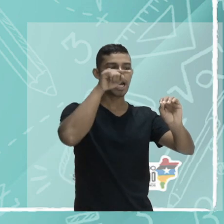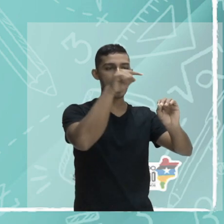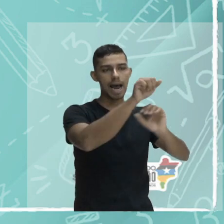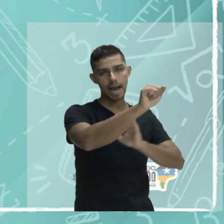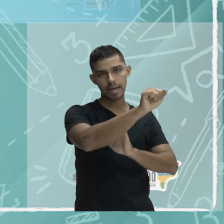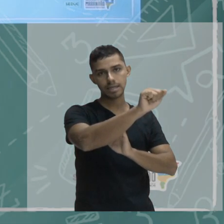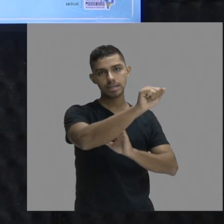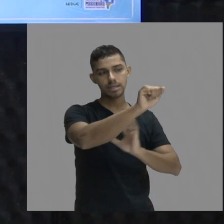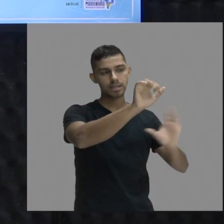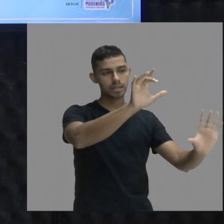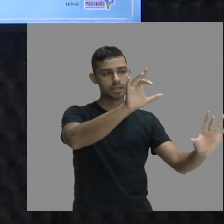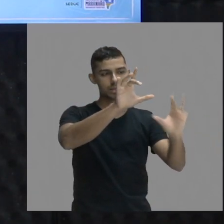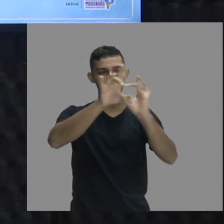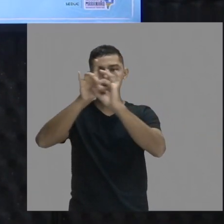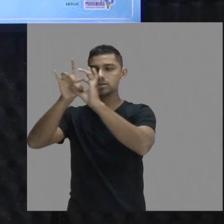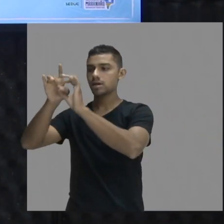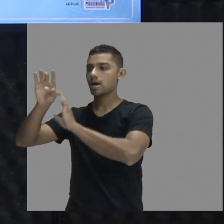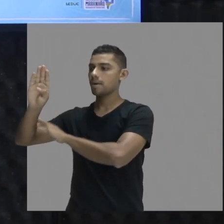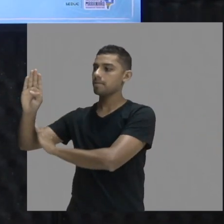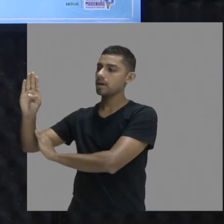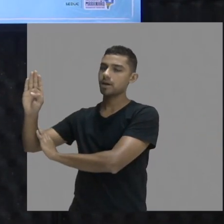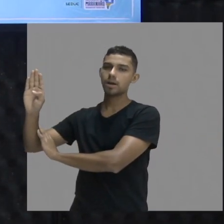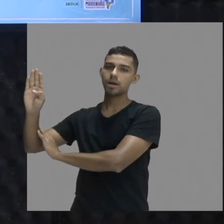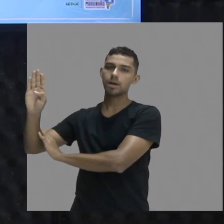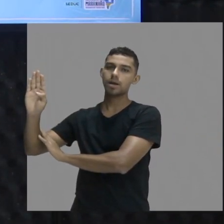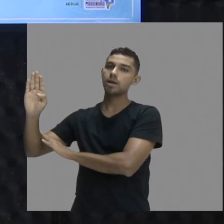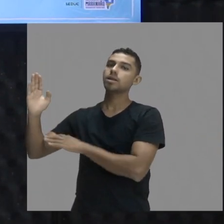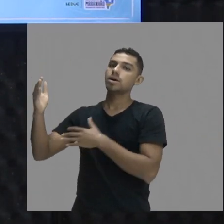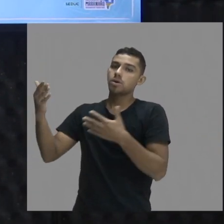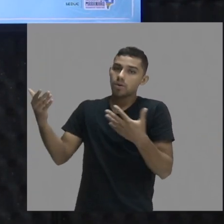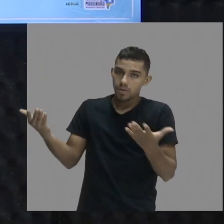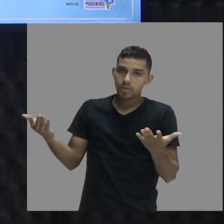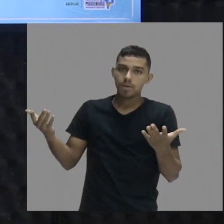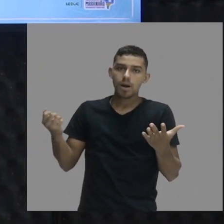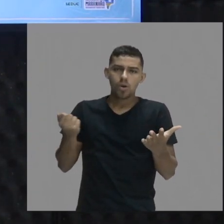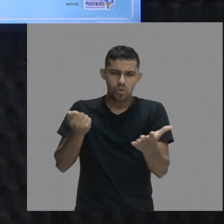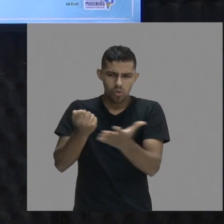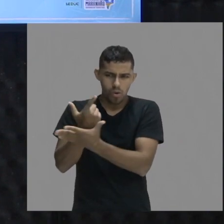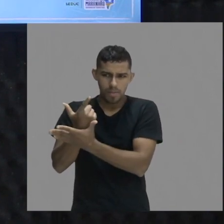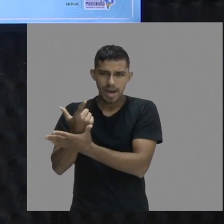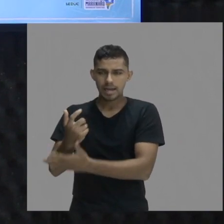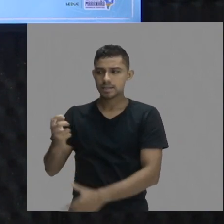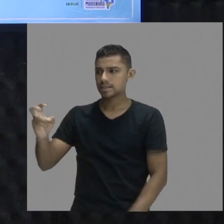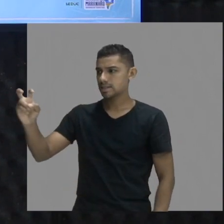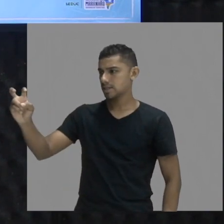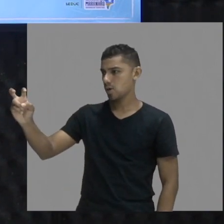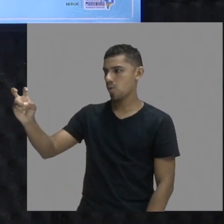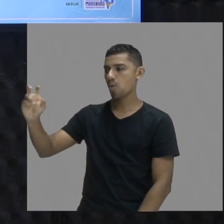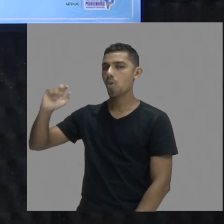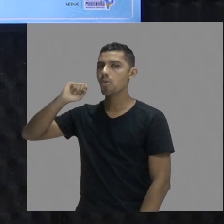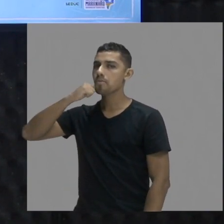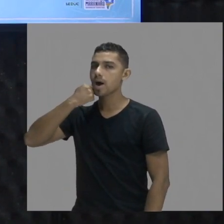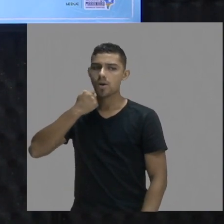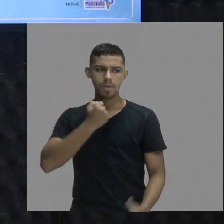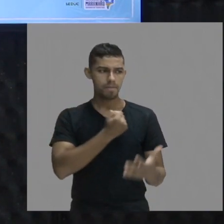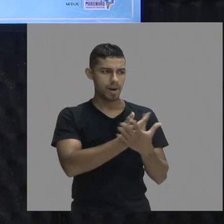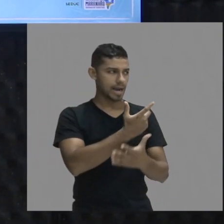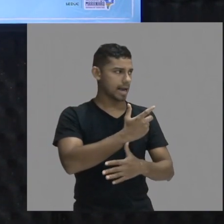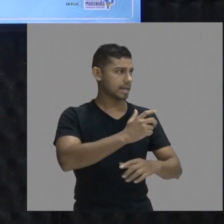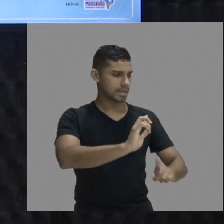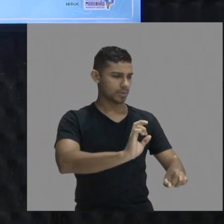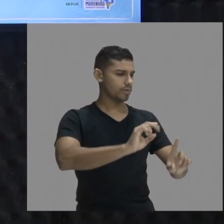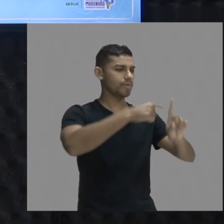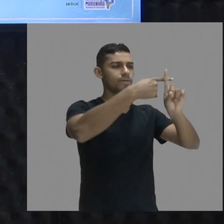B. Claro que isso tem que acontecer. É possível você comprar 5 pães e pagar 3 valores?